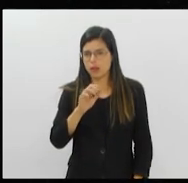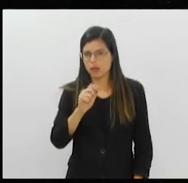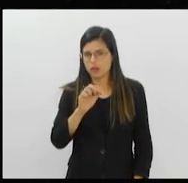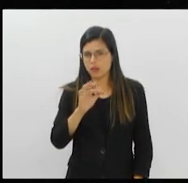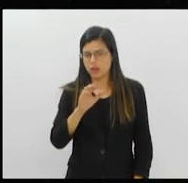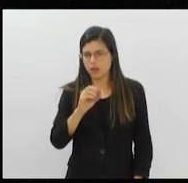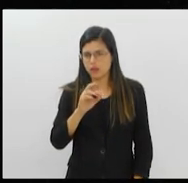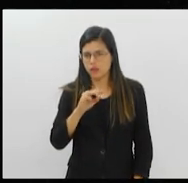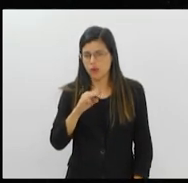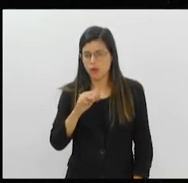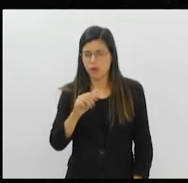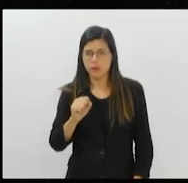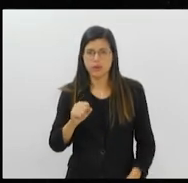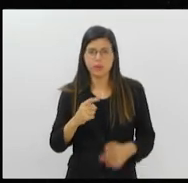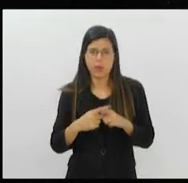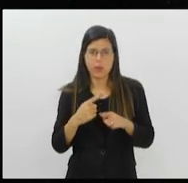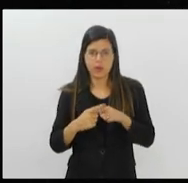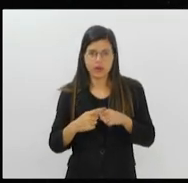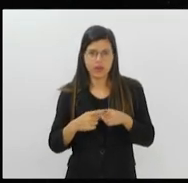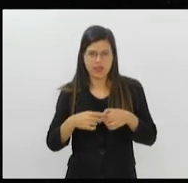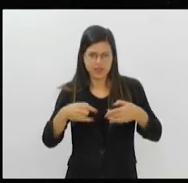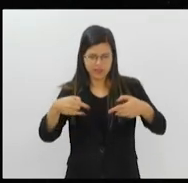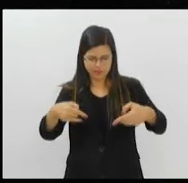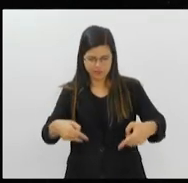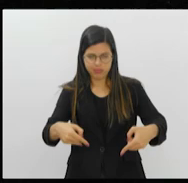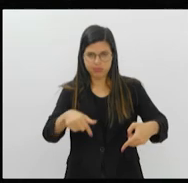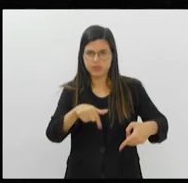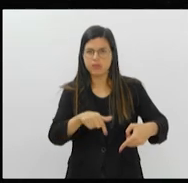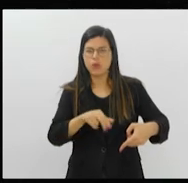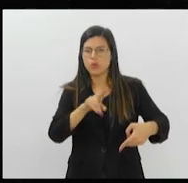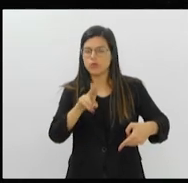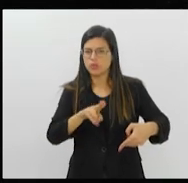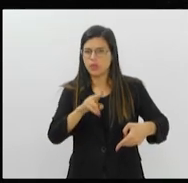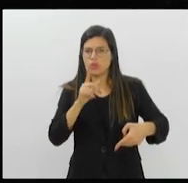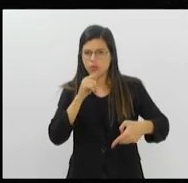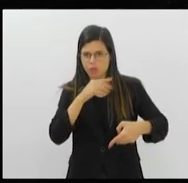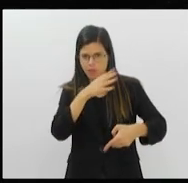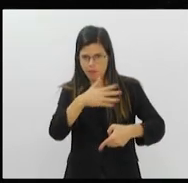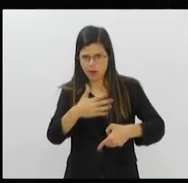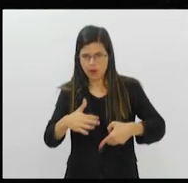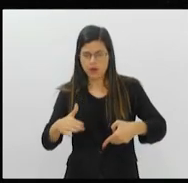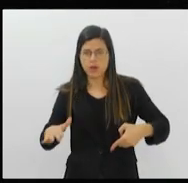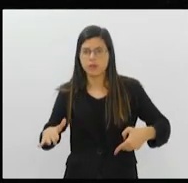em operação e nas que estão sendo entregues,